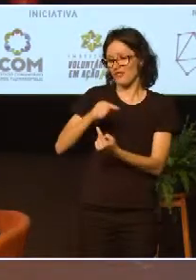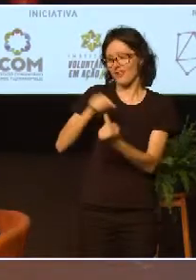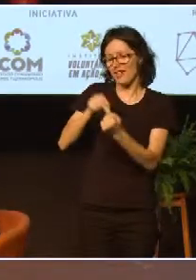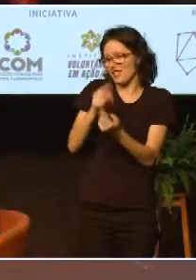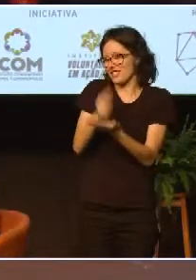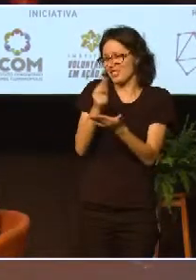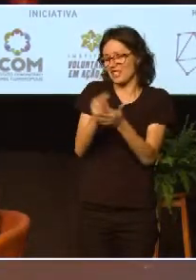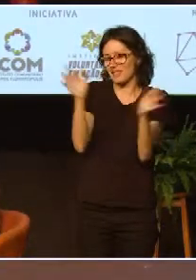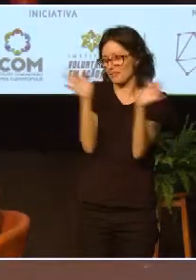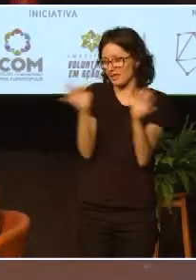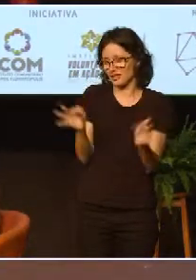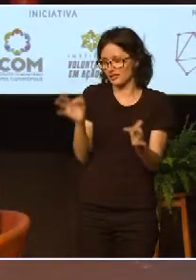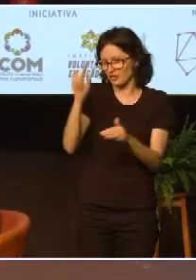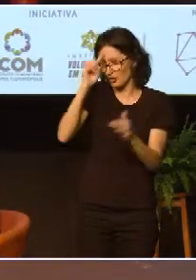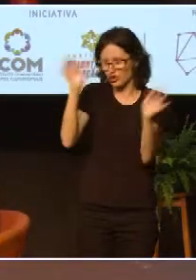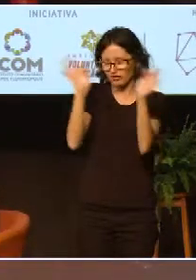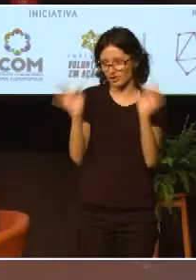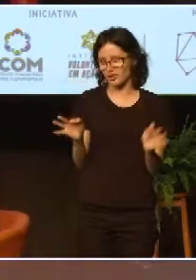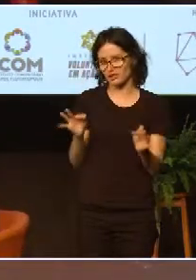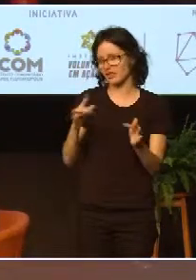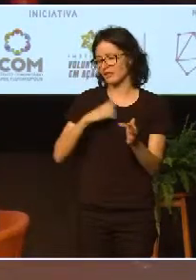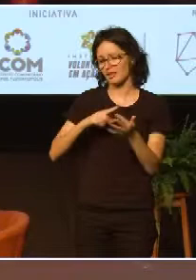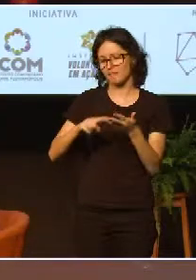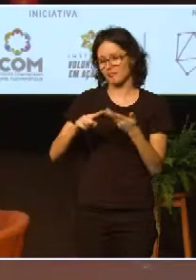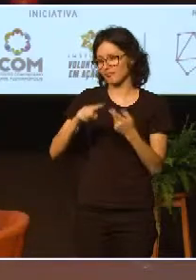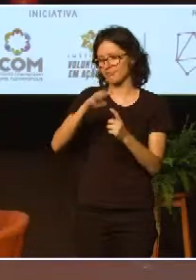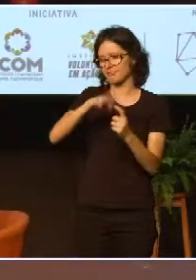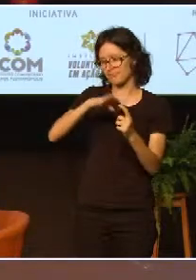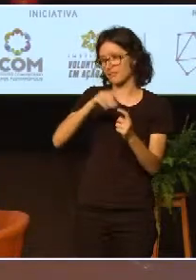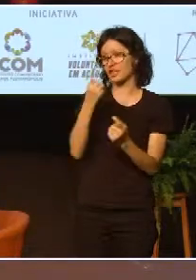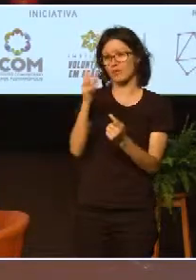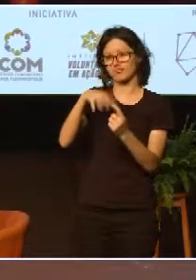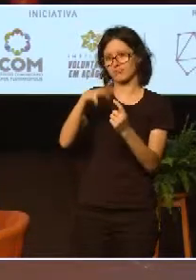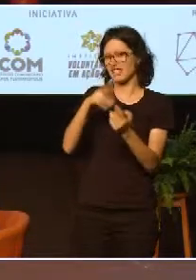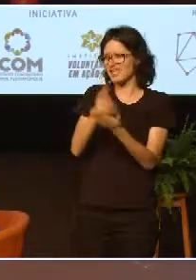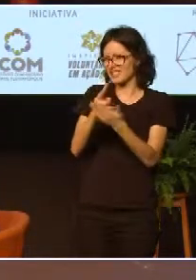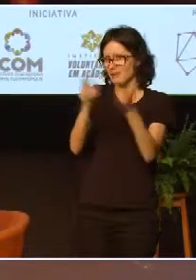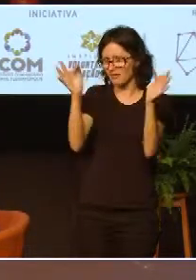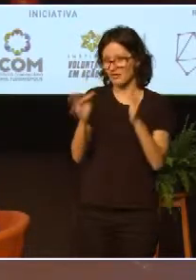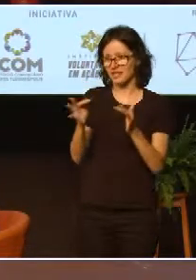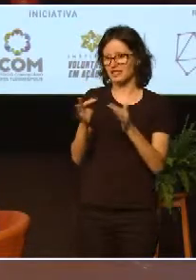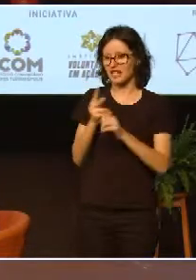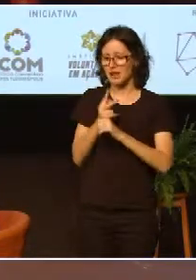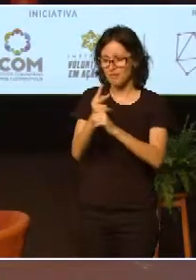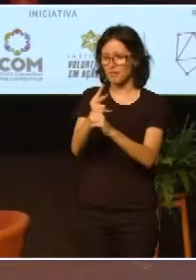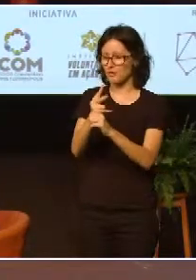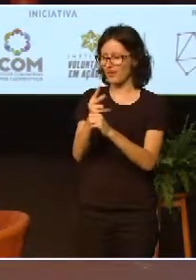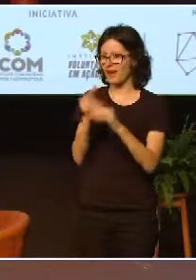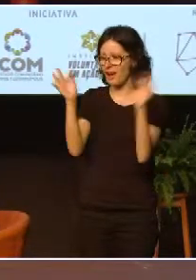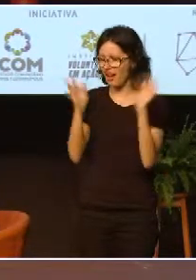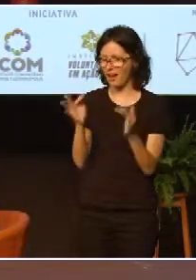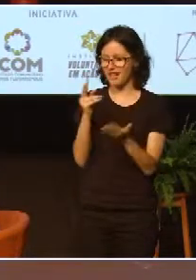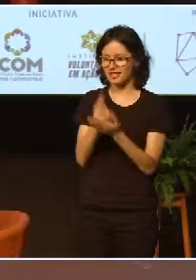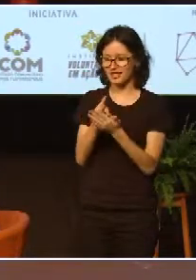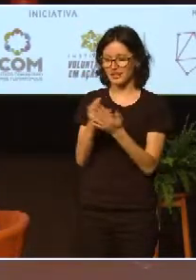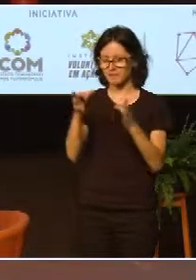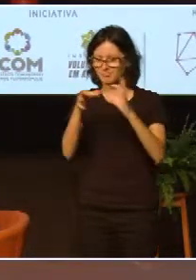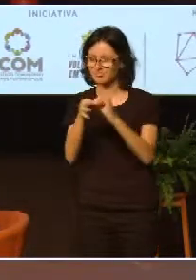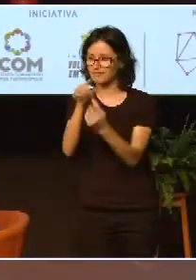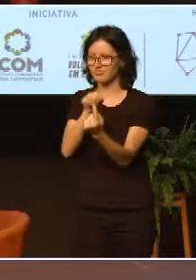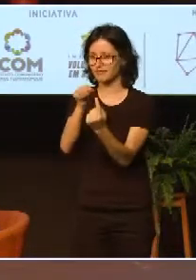propósito é estar constantemente feliz. Tem vários mitos e acho que esse é um mito. A busca pela felicidade ser um propósito em si. Não,